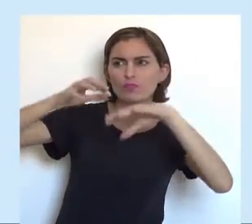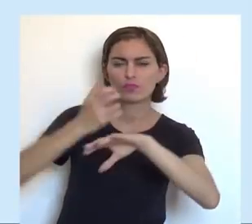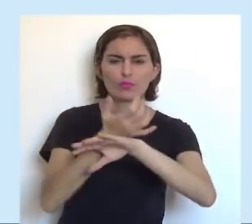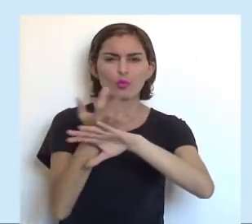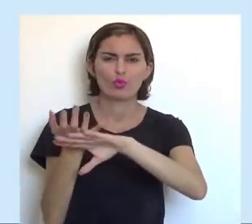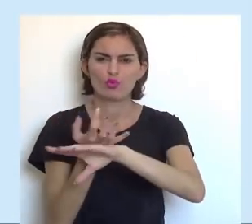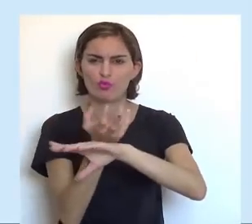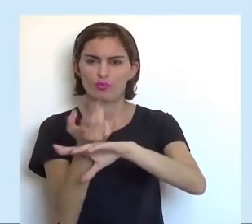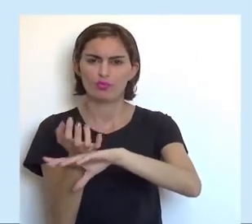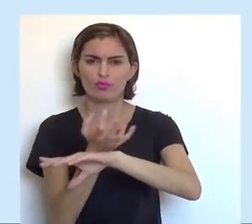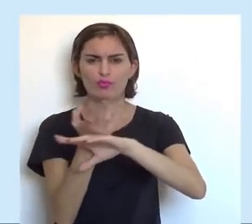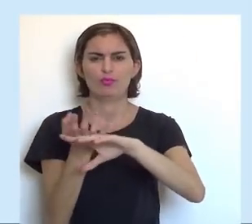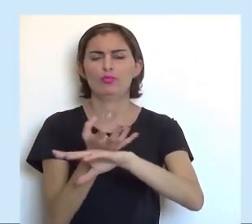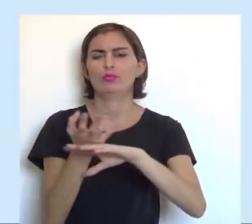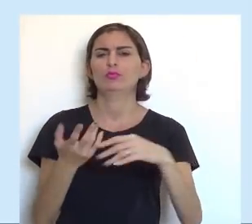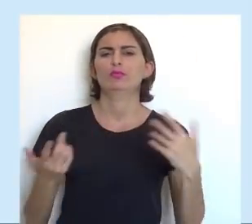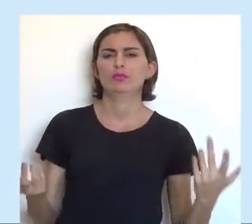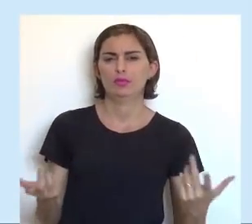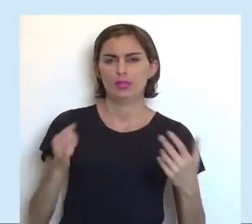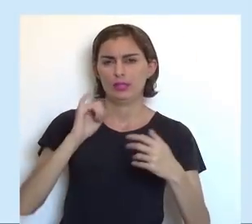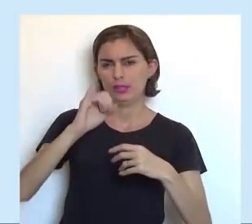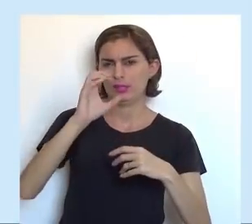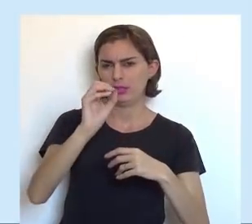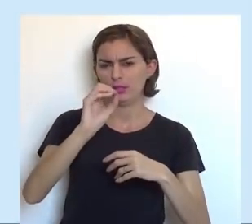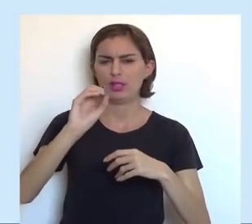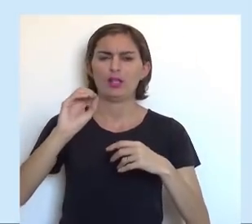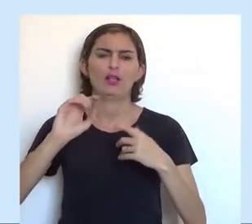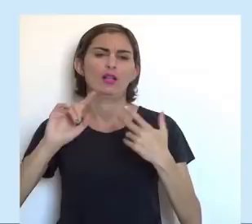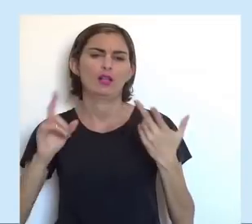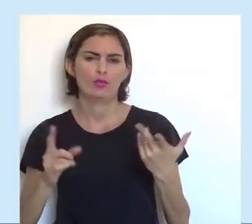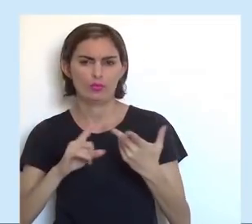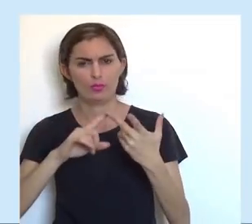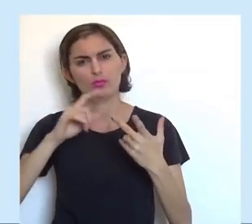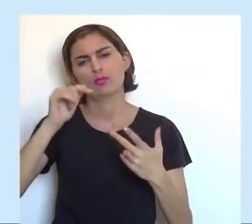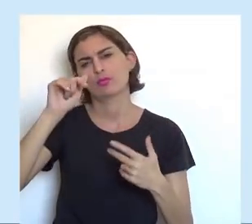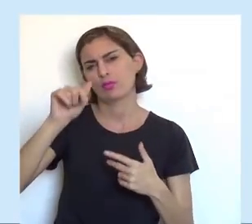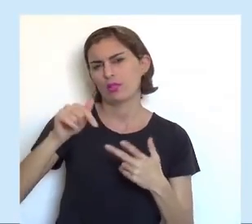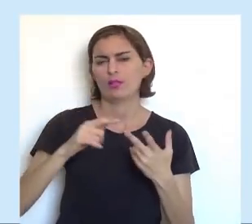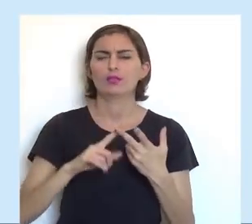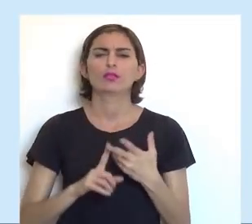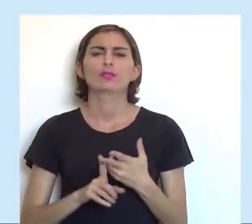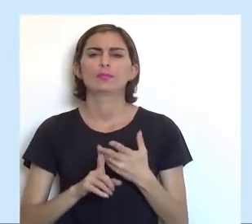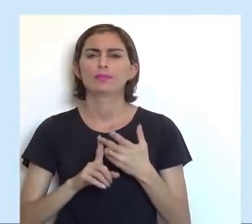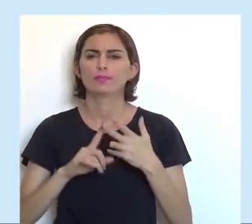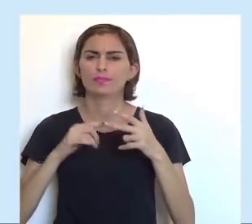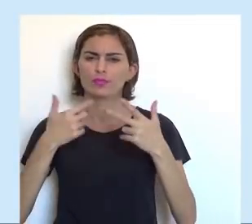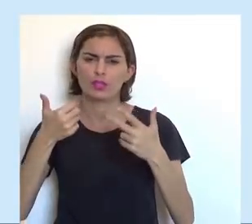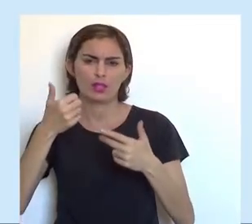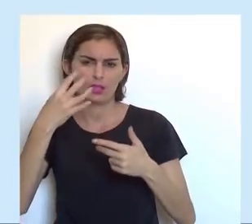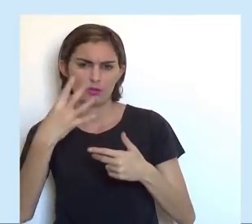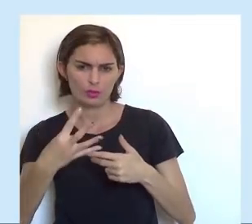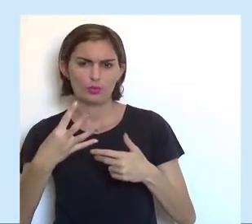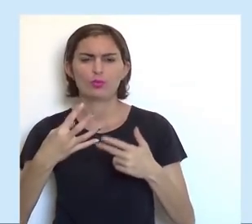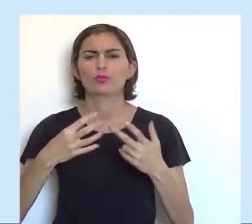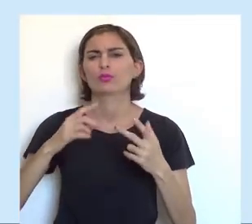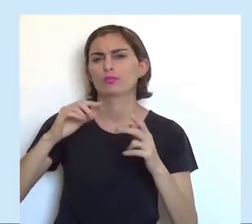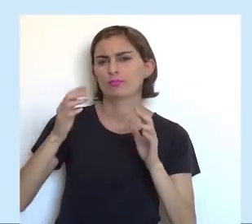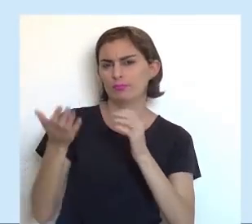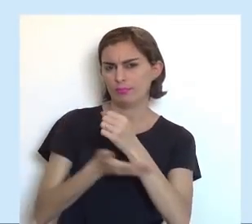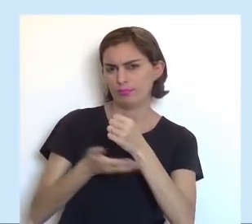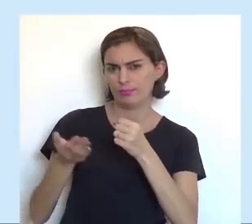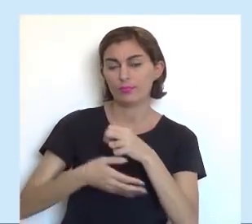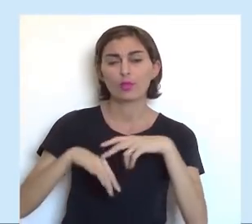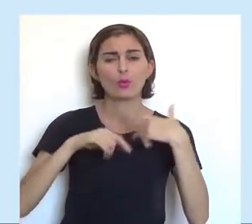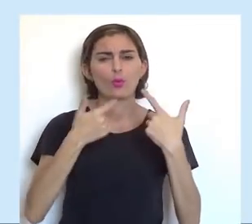varia de 0 a 14. Se for 0 é muito ácido, se for 7 é neutro, se for 14 é muito